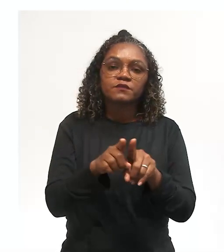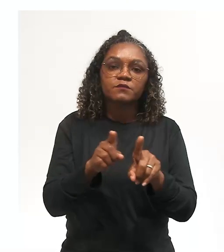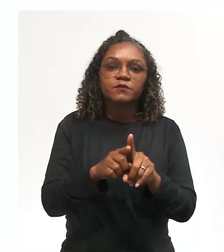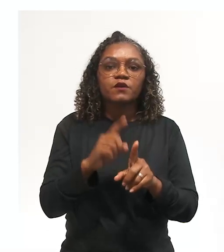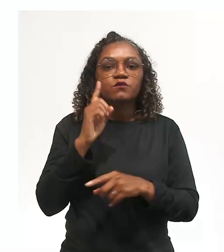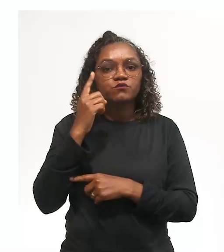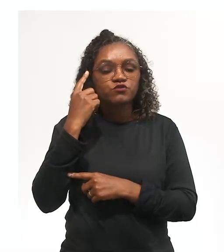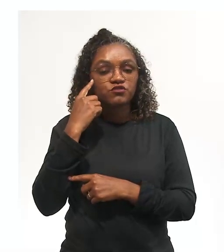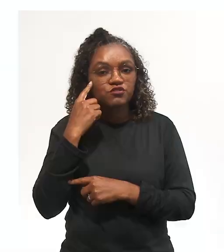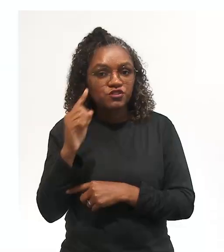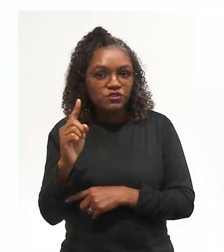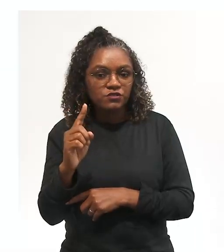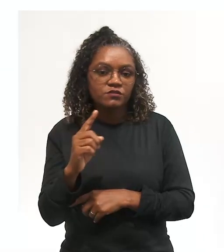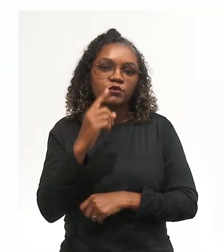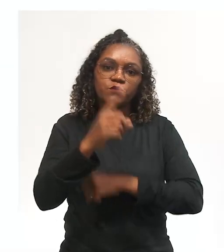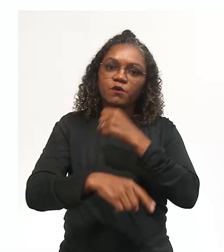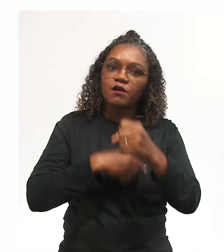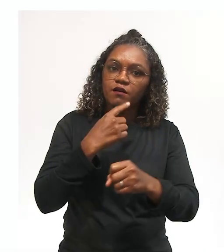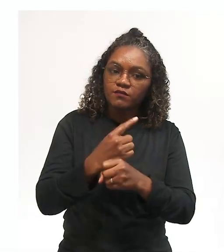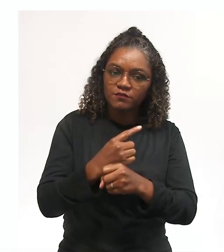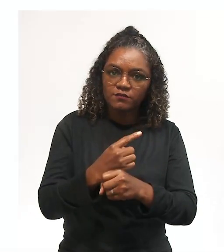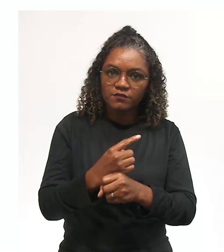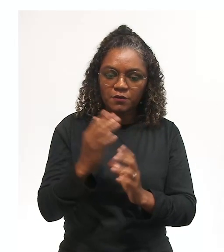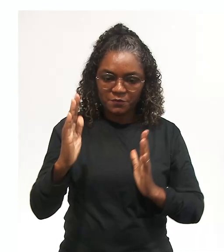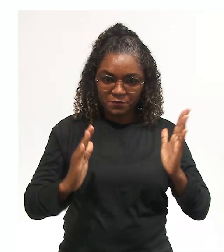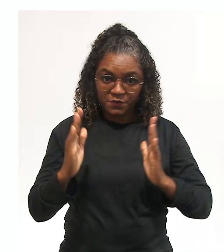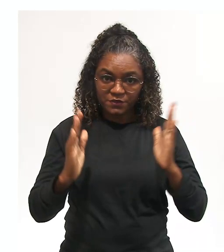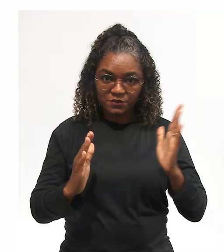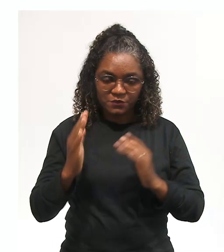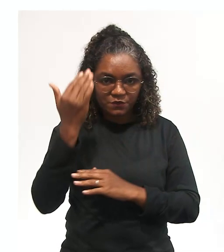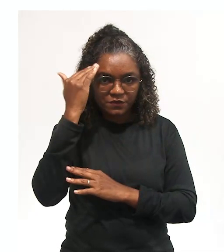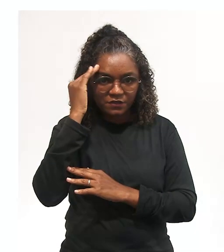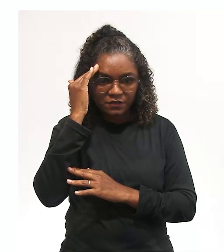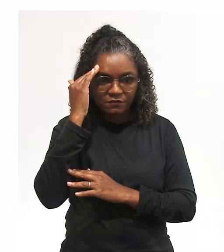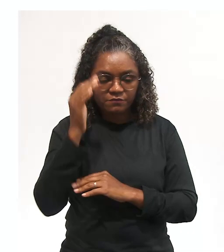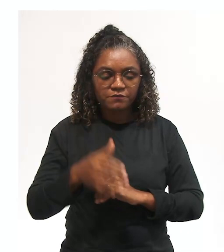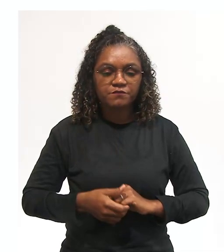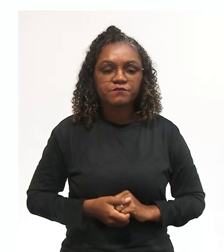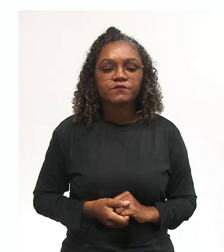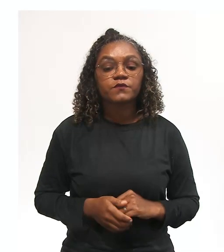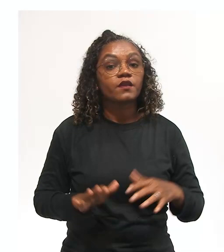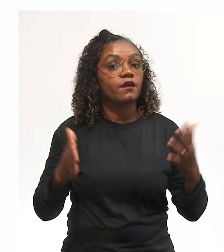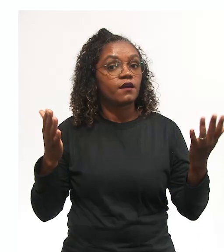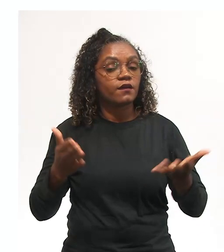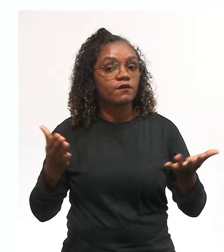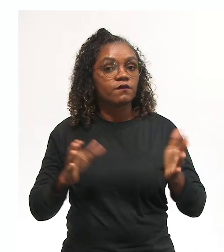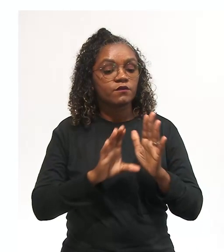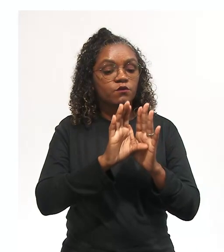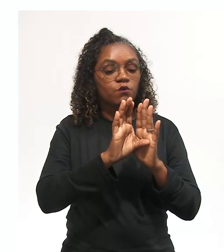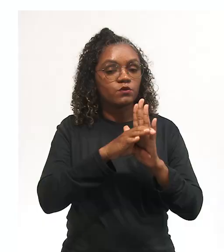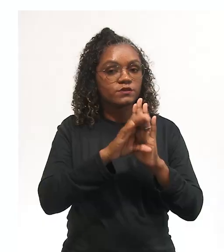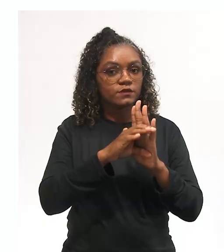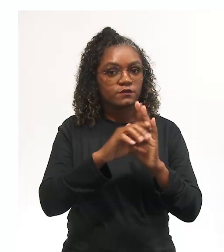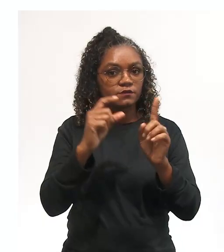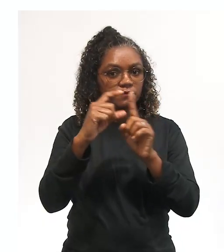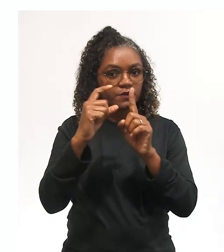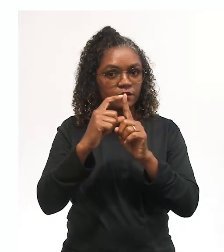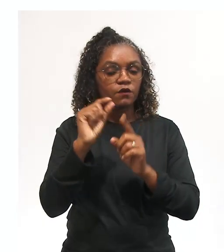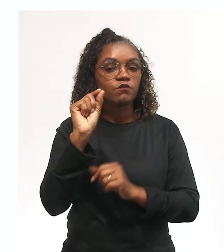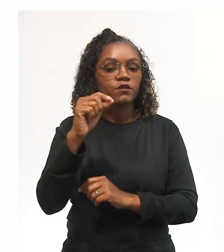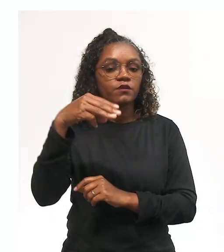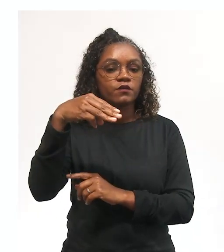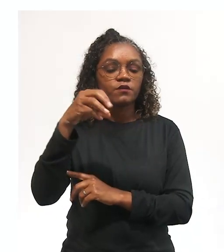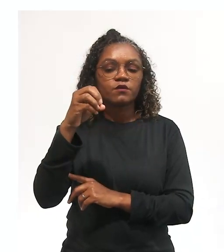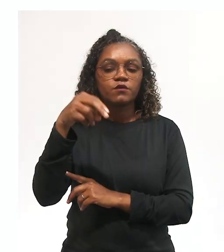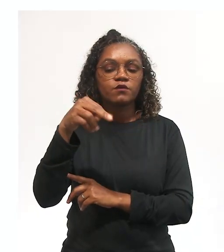usualmente empregadas. Alguns conceitos importantes. Montante. É denominado